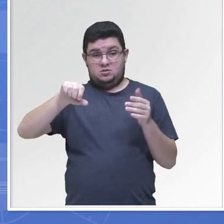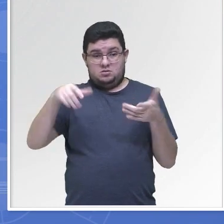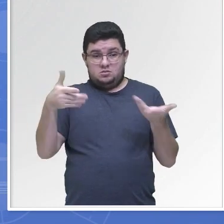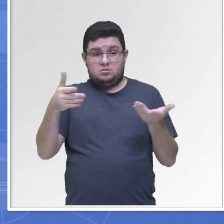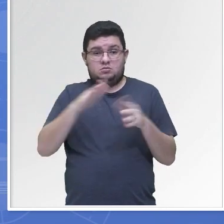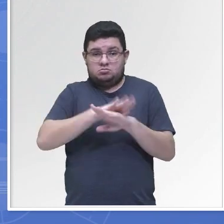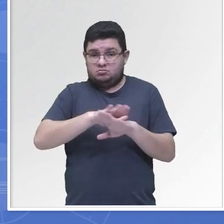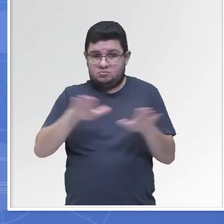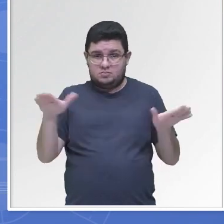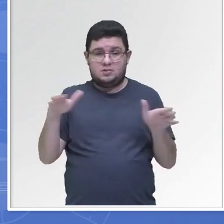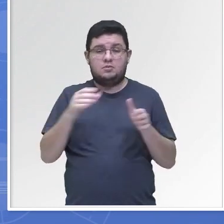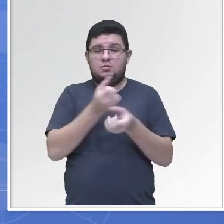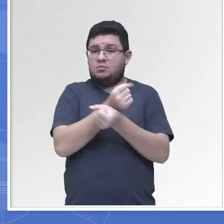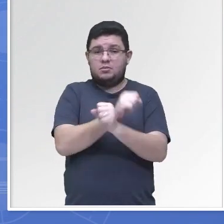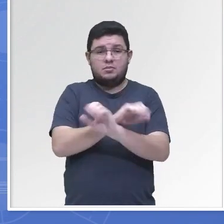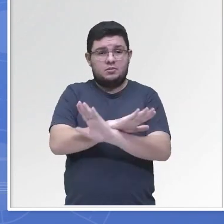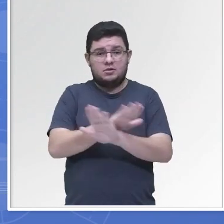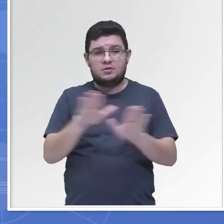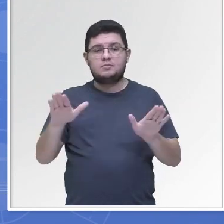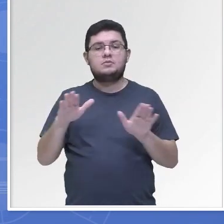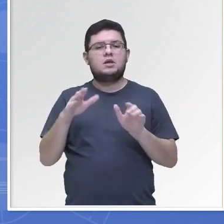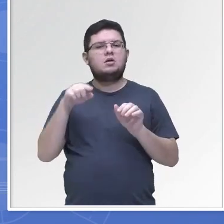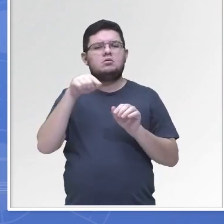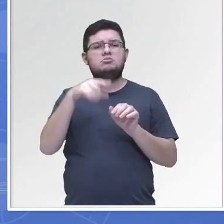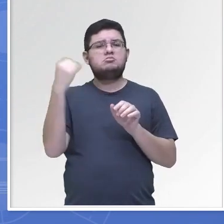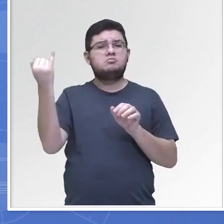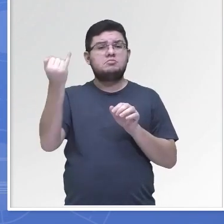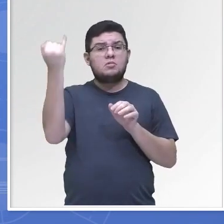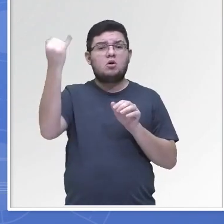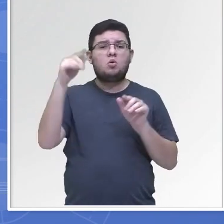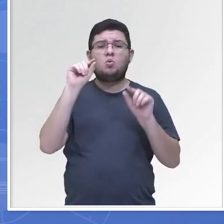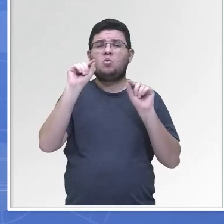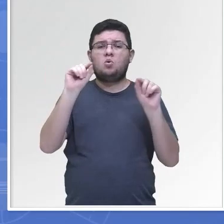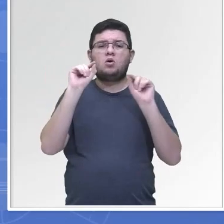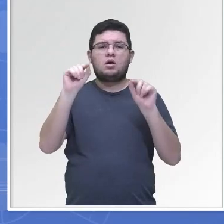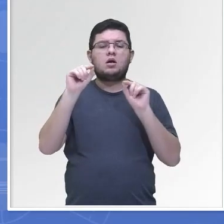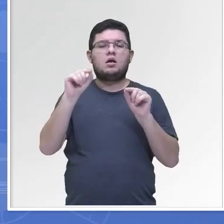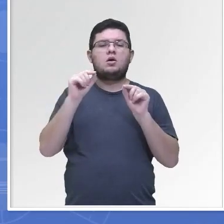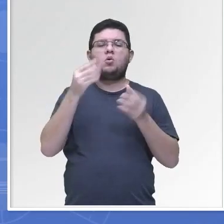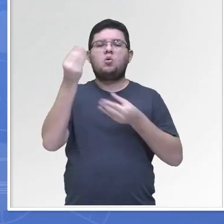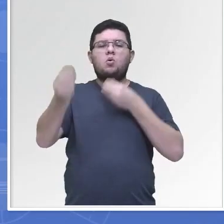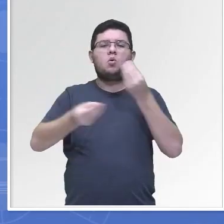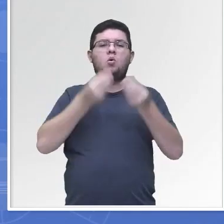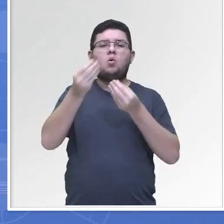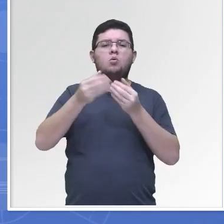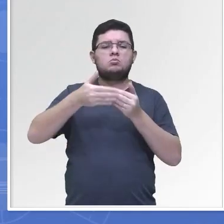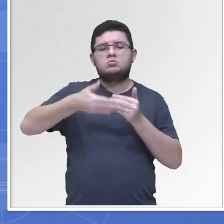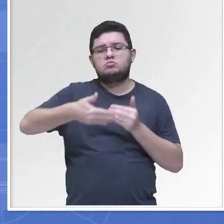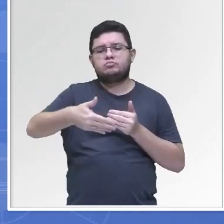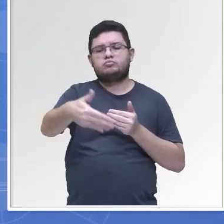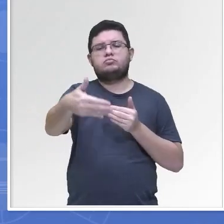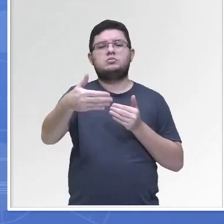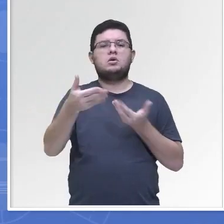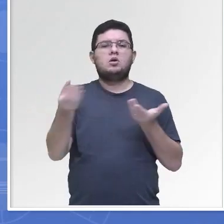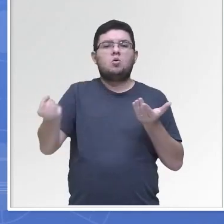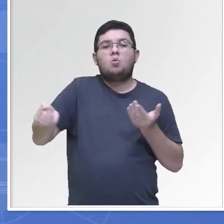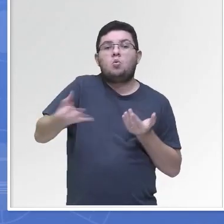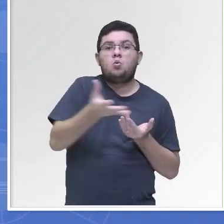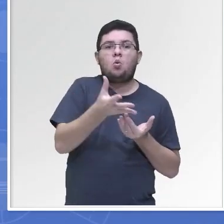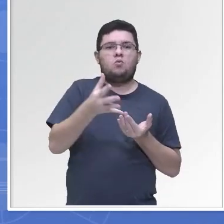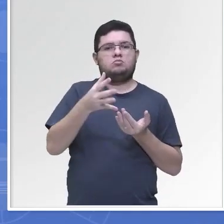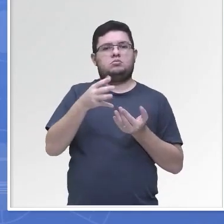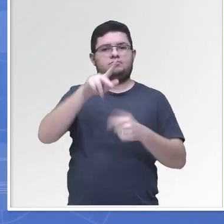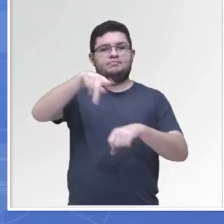recordar. A abolição foi muito importante para definir os rumos, o surgimento da República, porque os